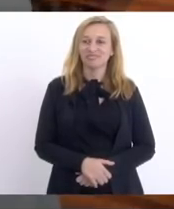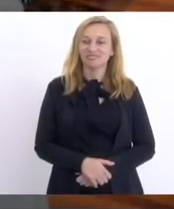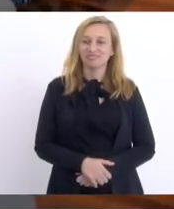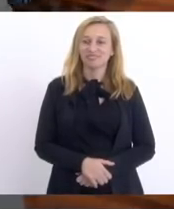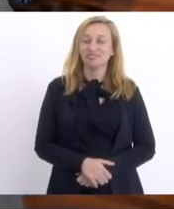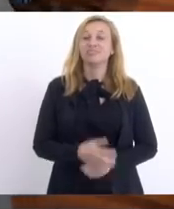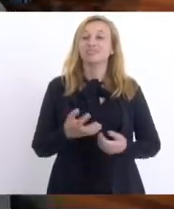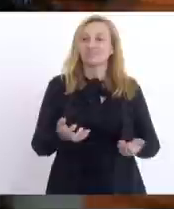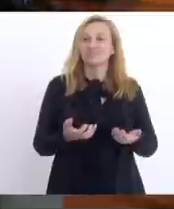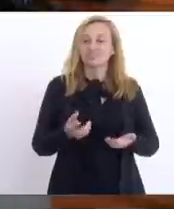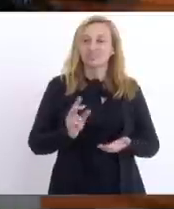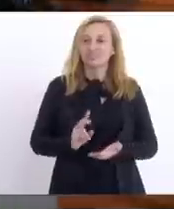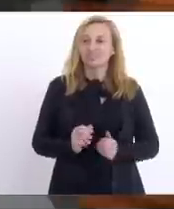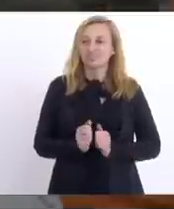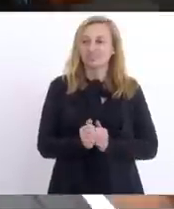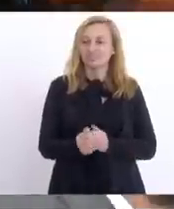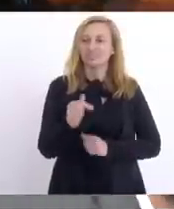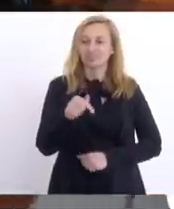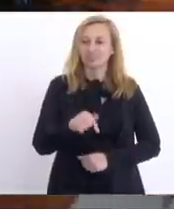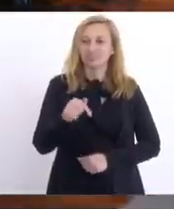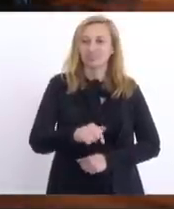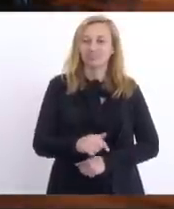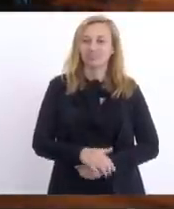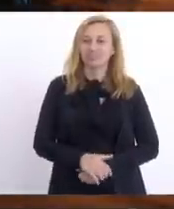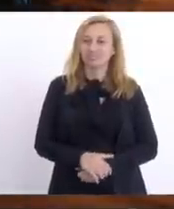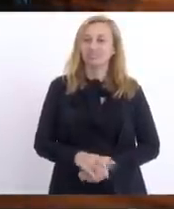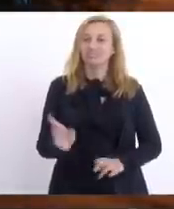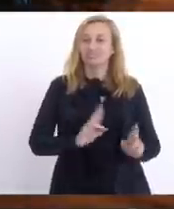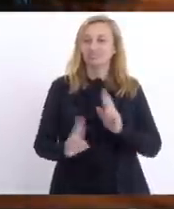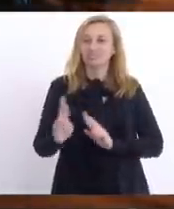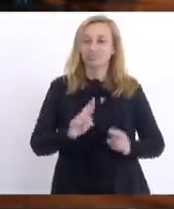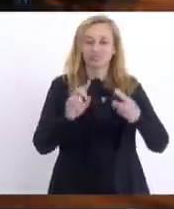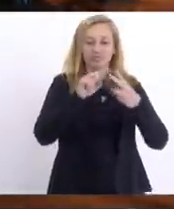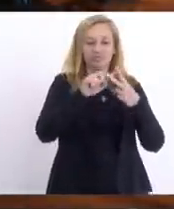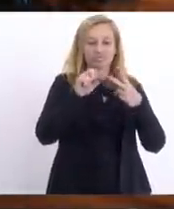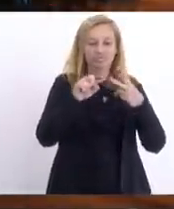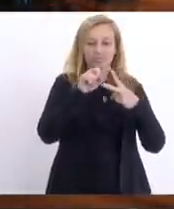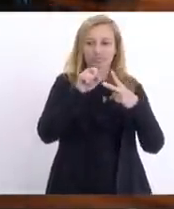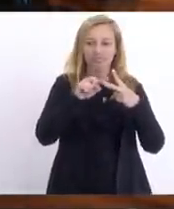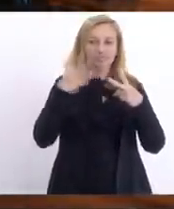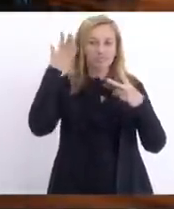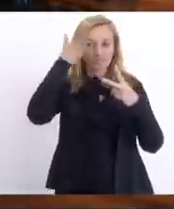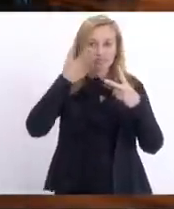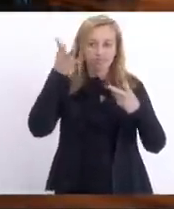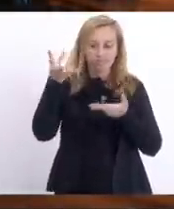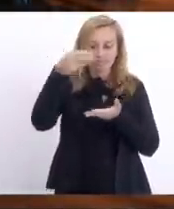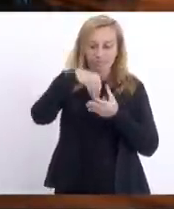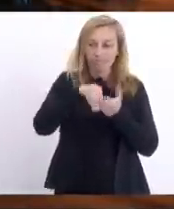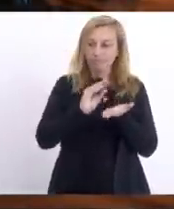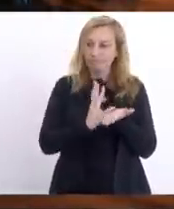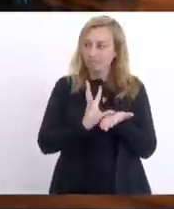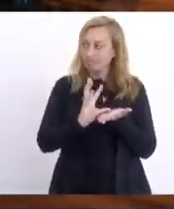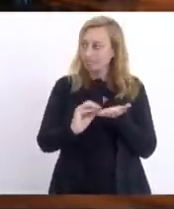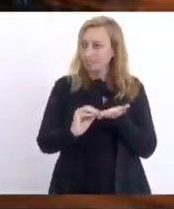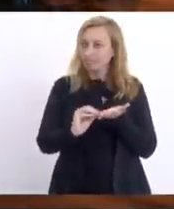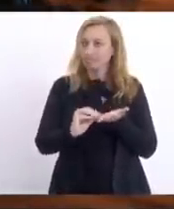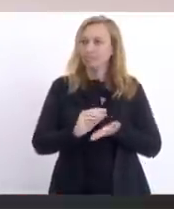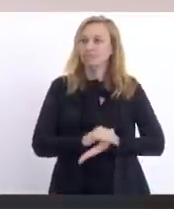Bem, eu quero dar um encaminhamento aqui em relação a duas mensagens que estão na pauta,